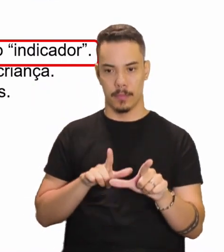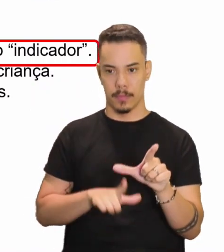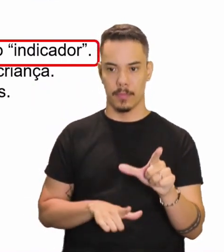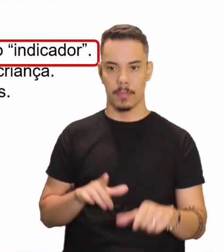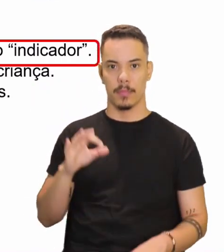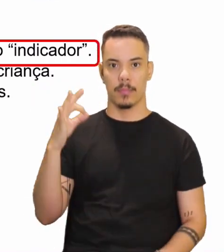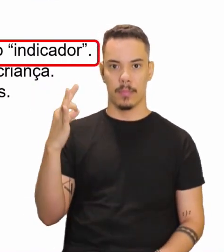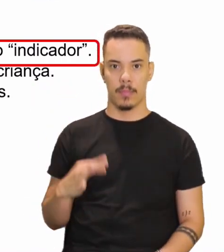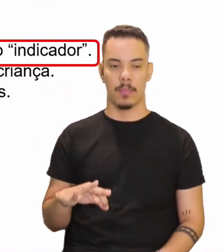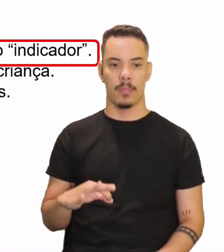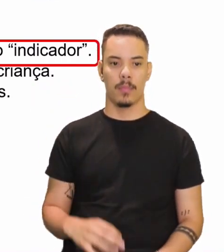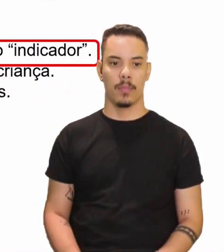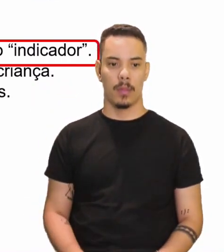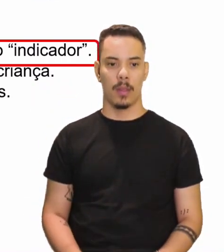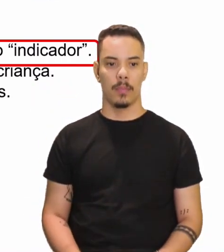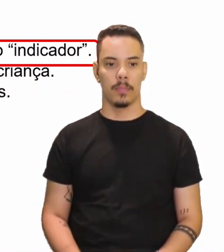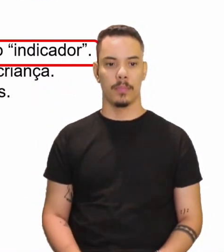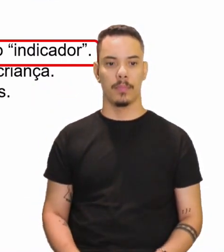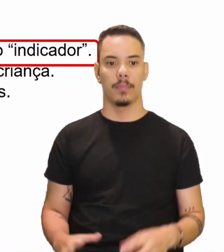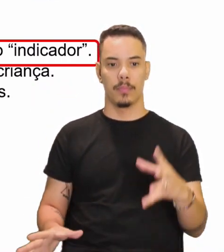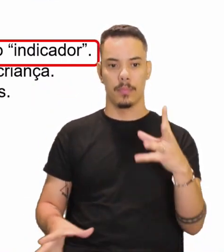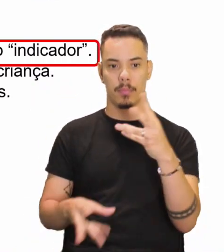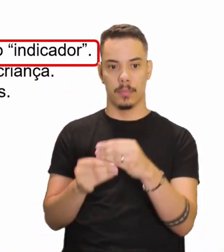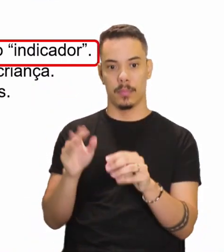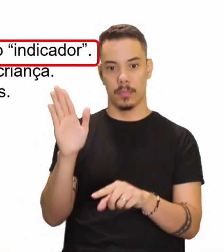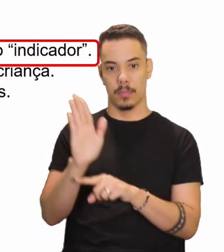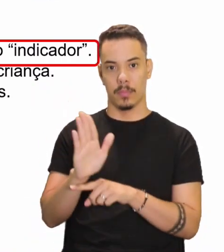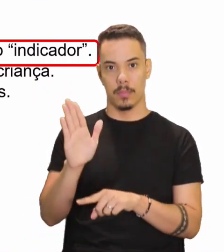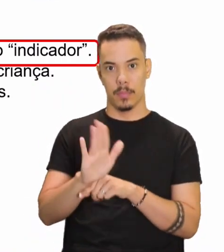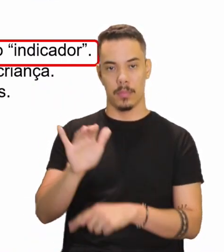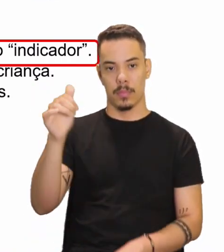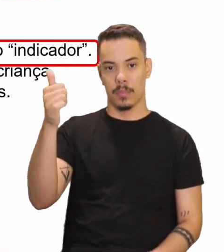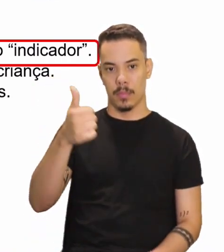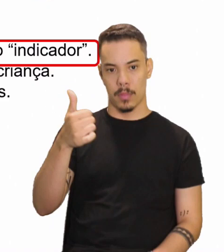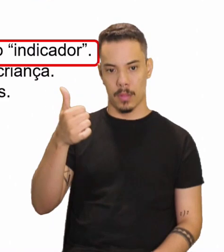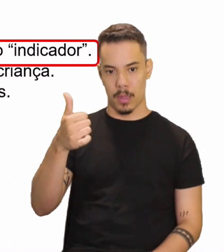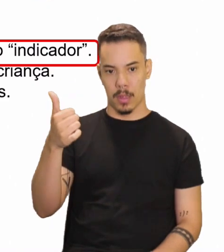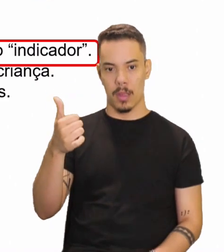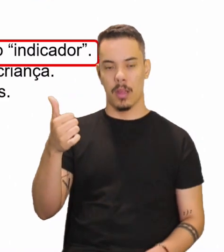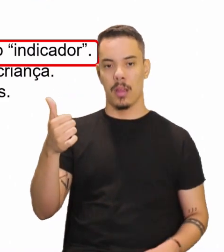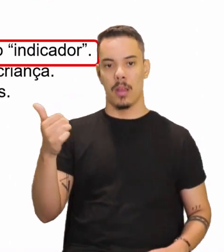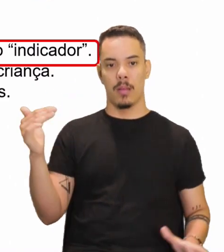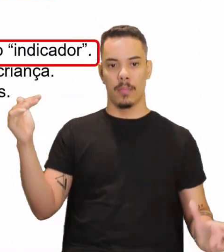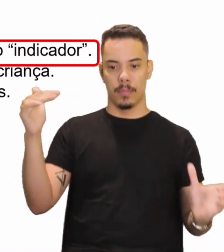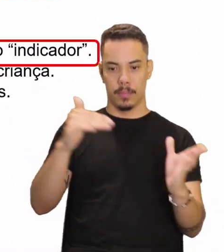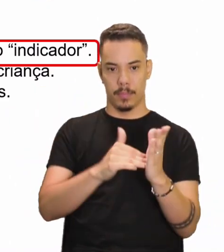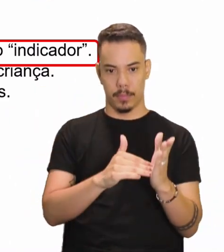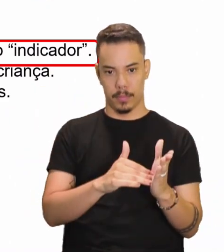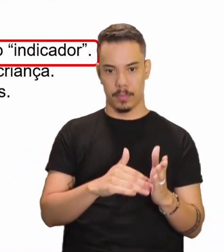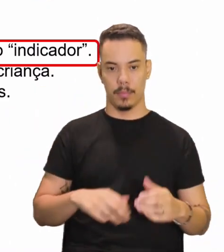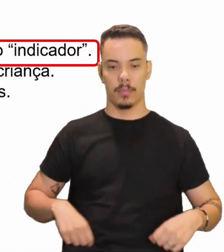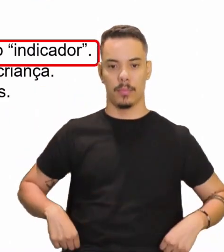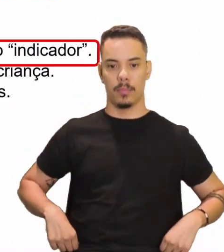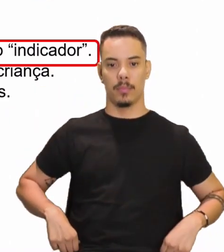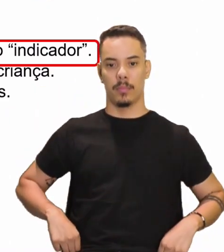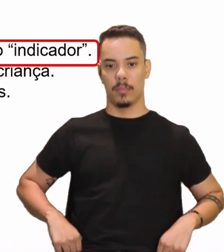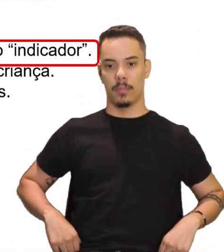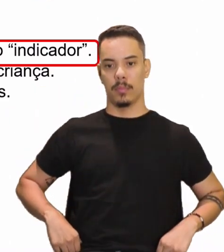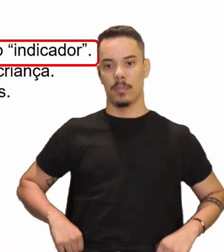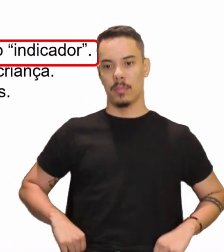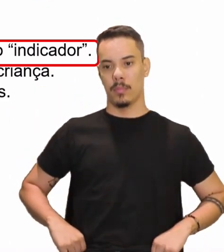a alternativa c atribuir no primeiro quadrinho e no último